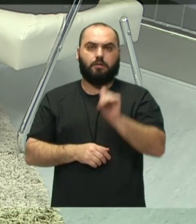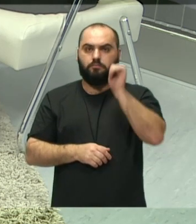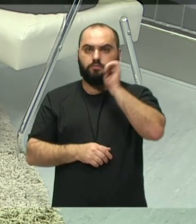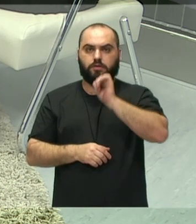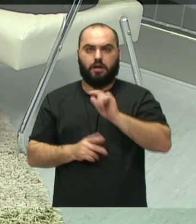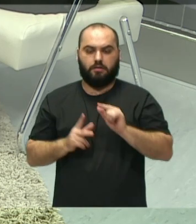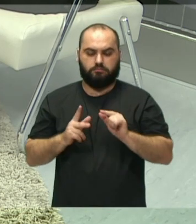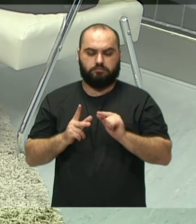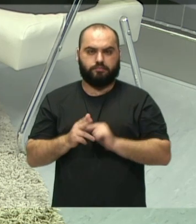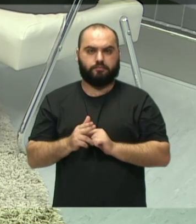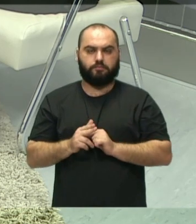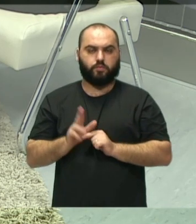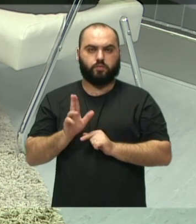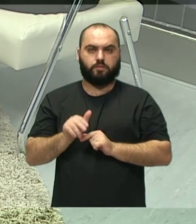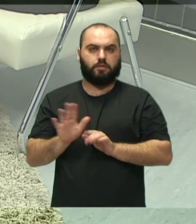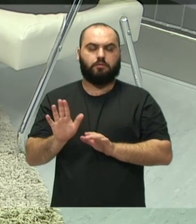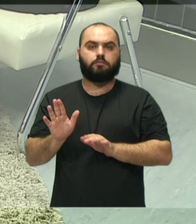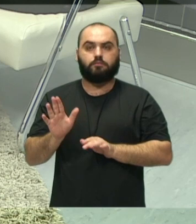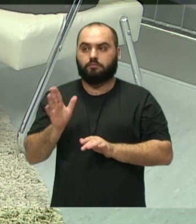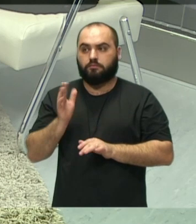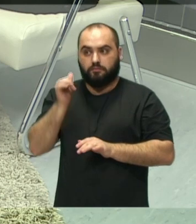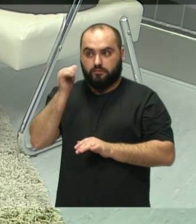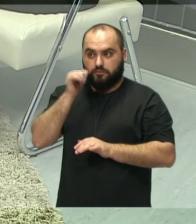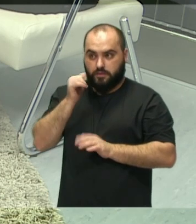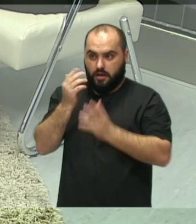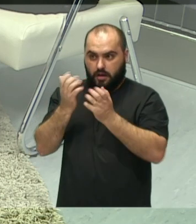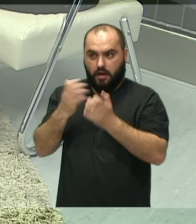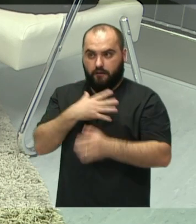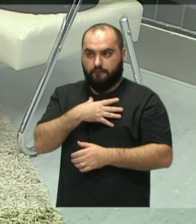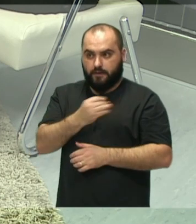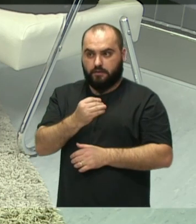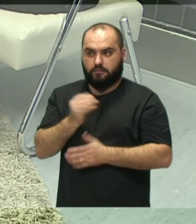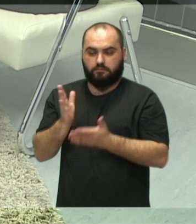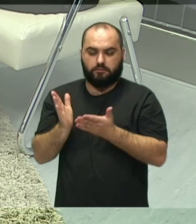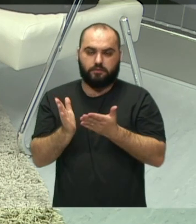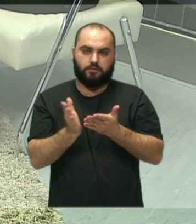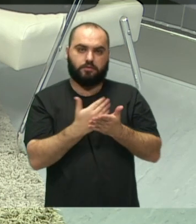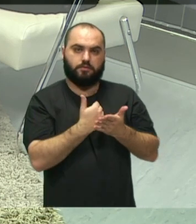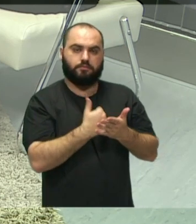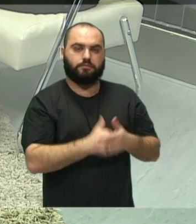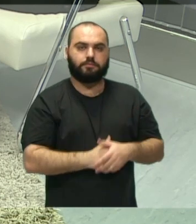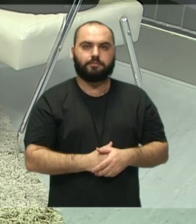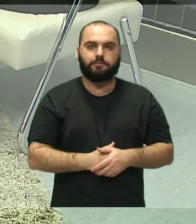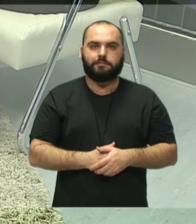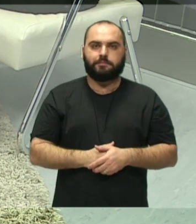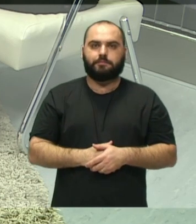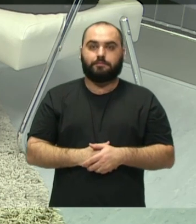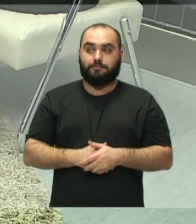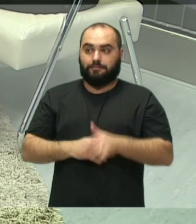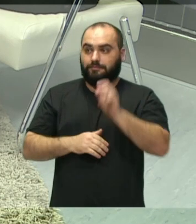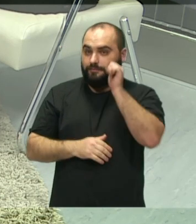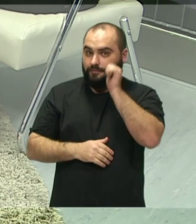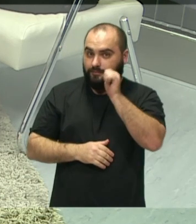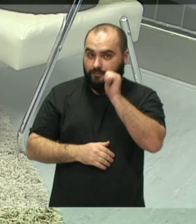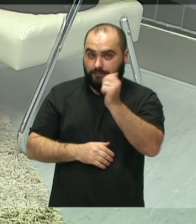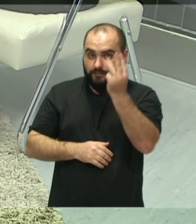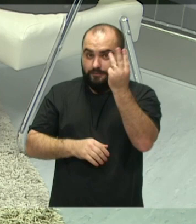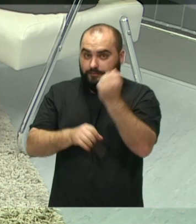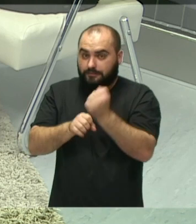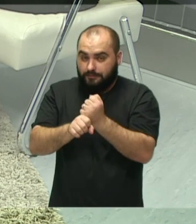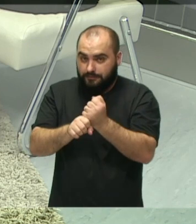ele é uma prevenção. A mulher quer ter filho, ela tira o implante. Então, a mulher está prevenida por 3